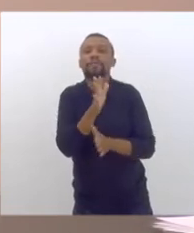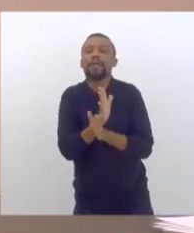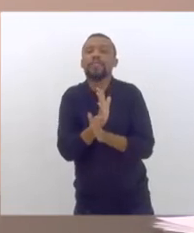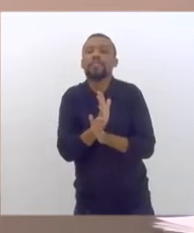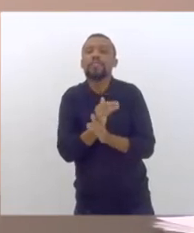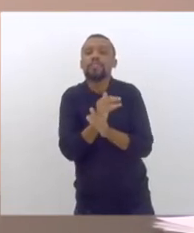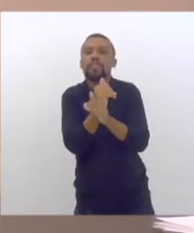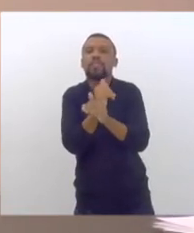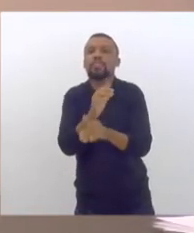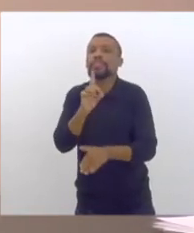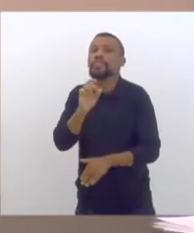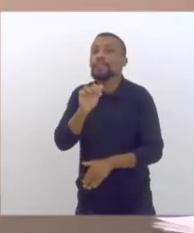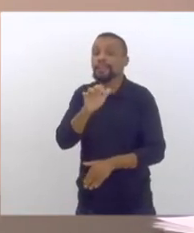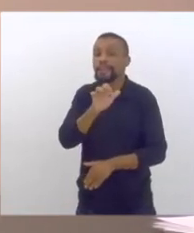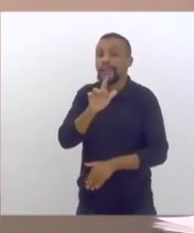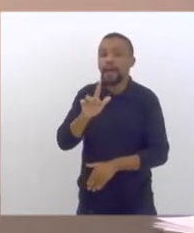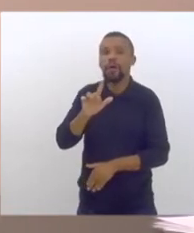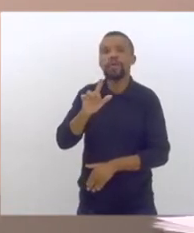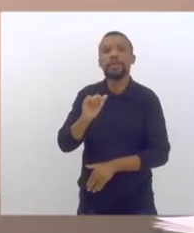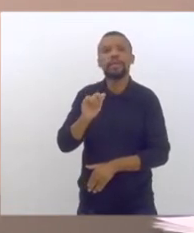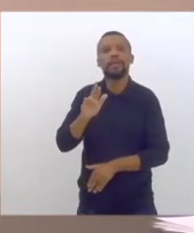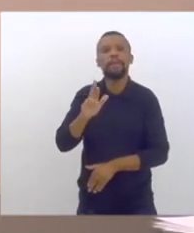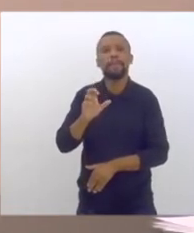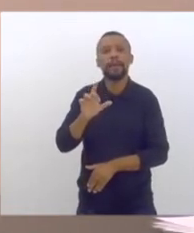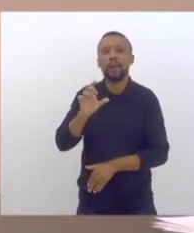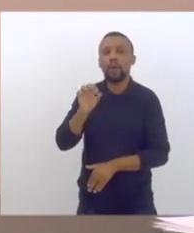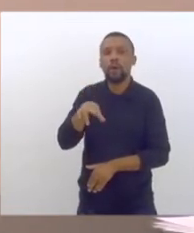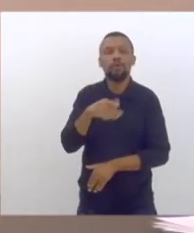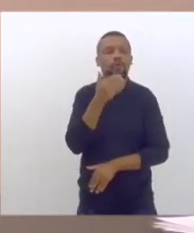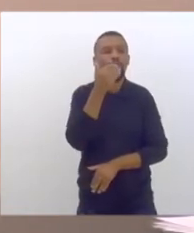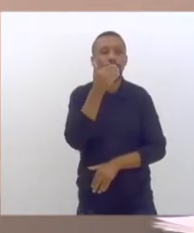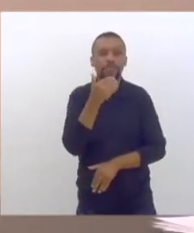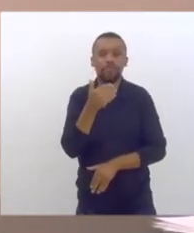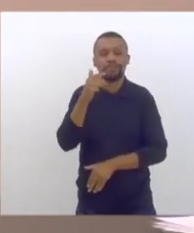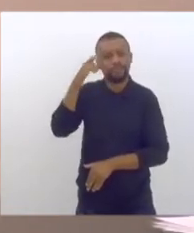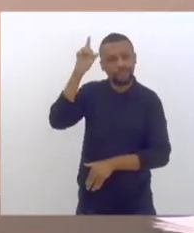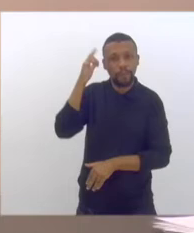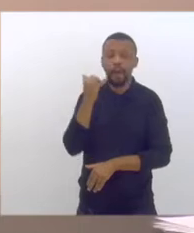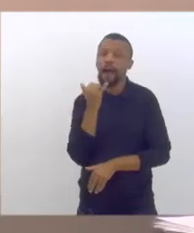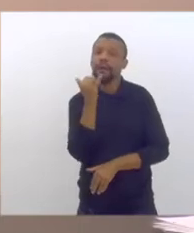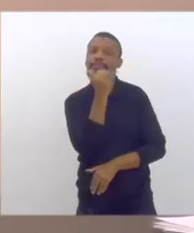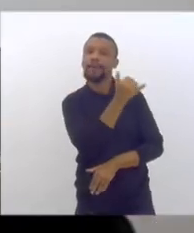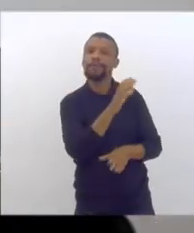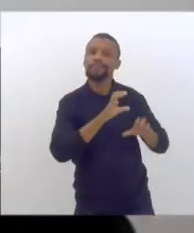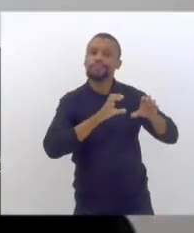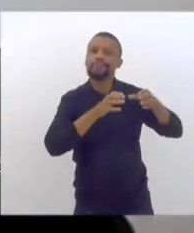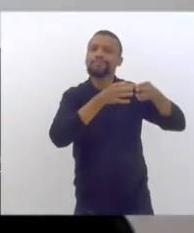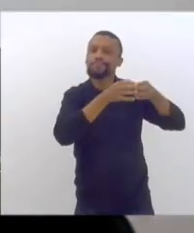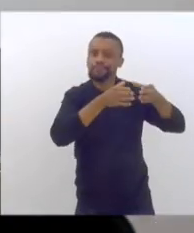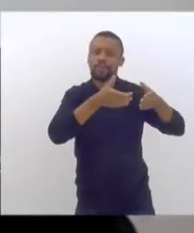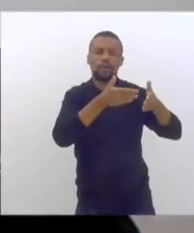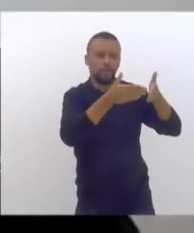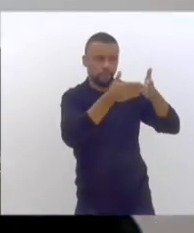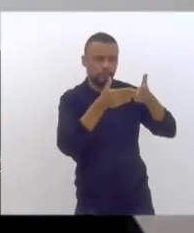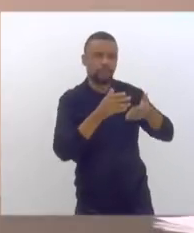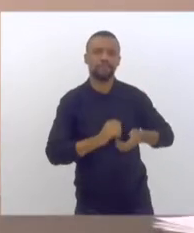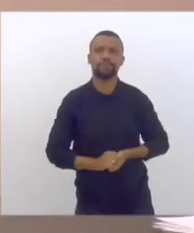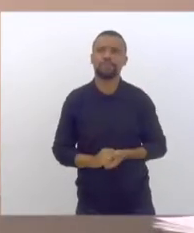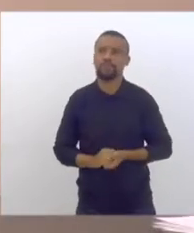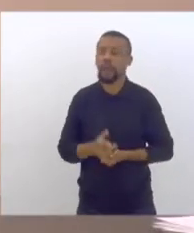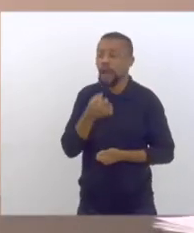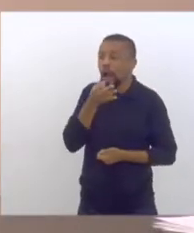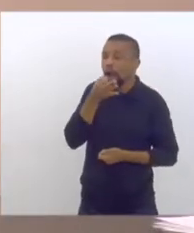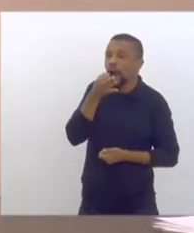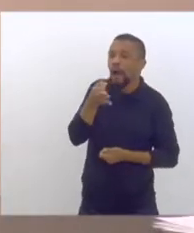fazendo áudio do Daniel librelon eu acho que vou pedir o Deputado Luiz Paulo para comunicar o pessoal aí da da comissão por favor tá